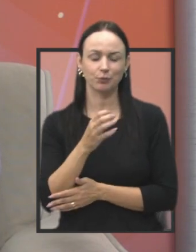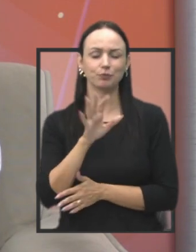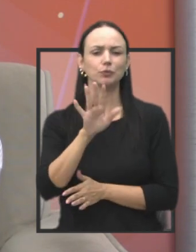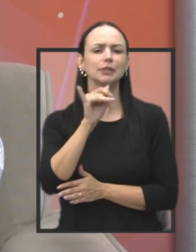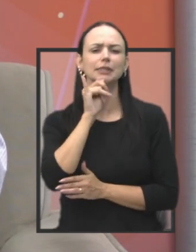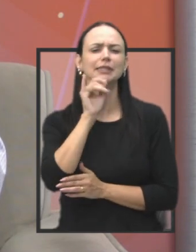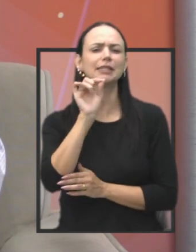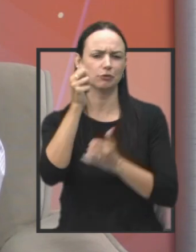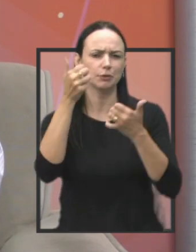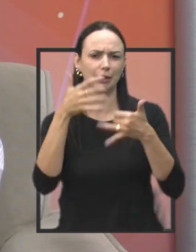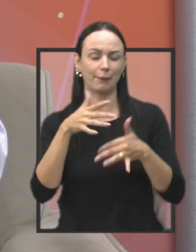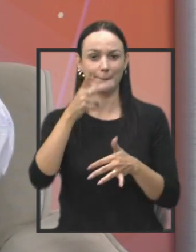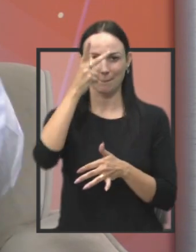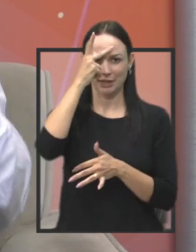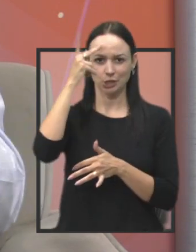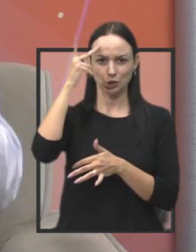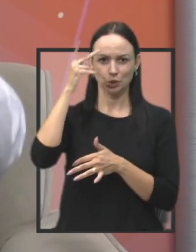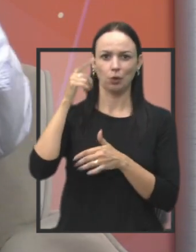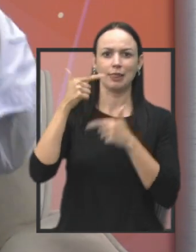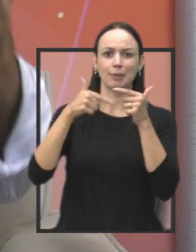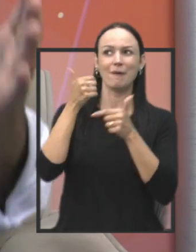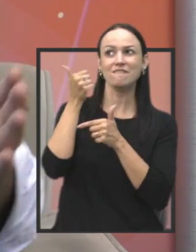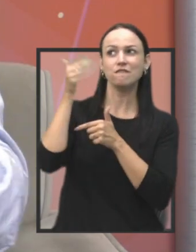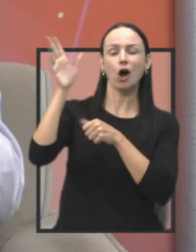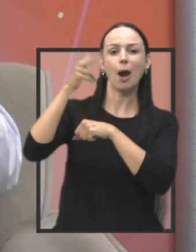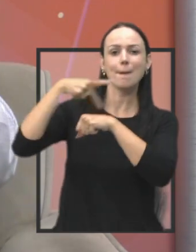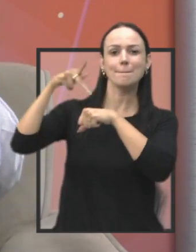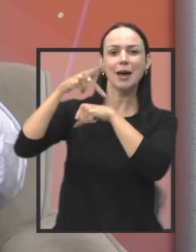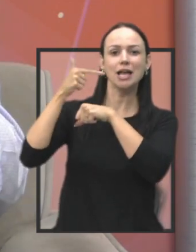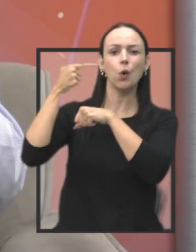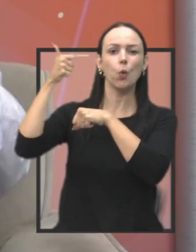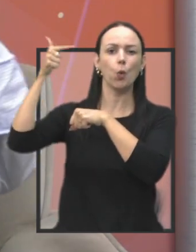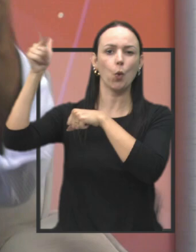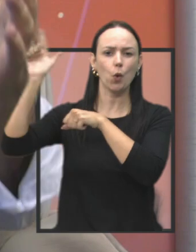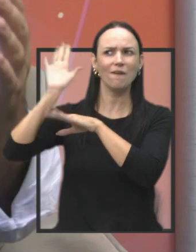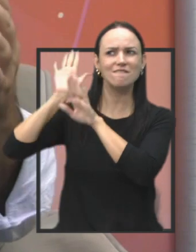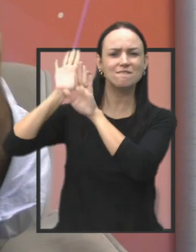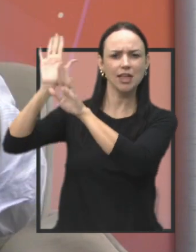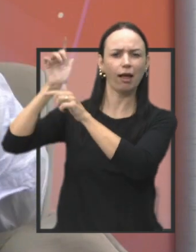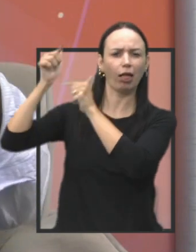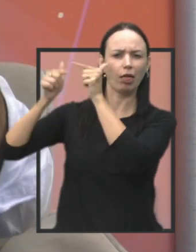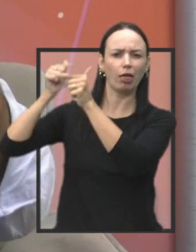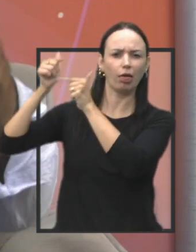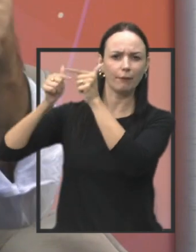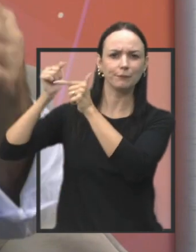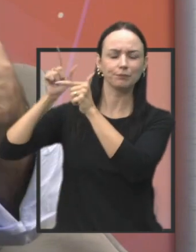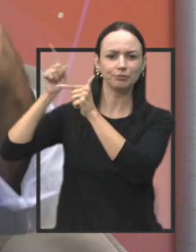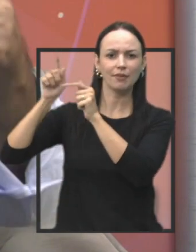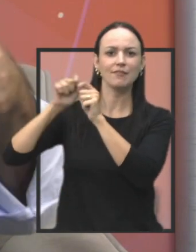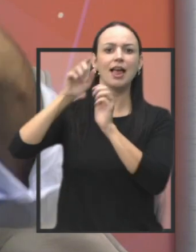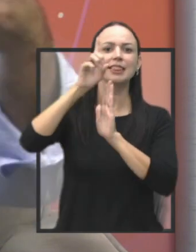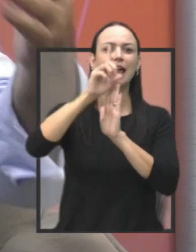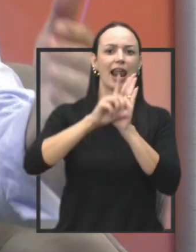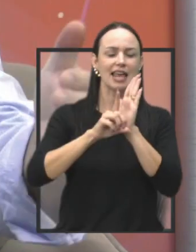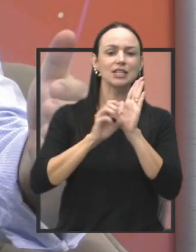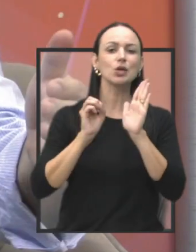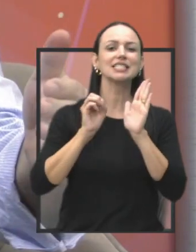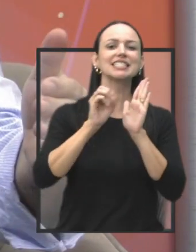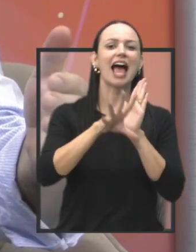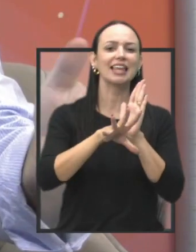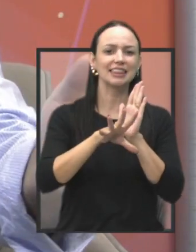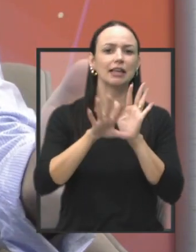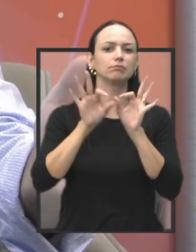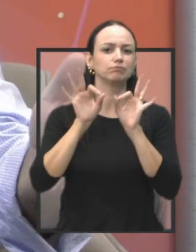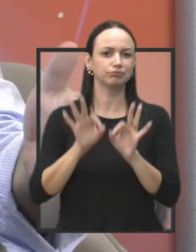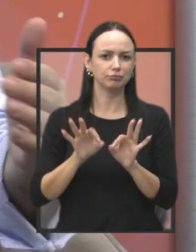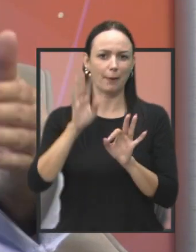pessoa quando de repente vai trabalhar ou vai para o exterior, alguma coisa assim, fica fora, ele faz uma declaração de saída definitiva